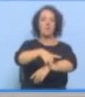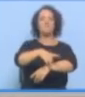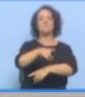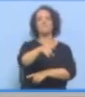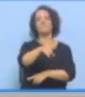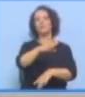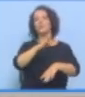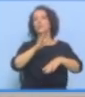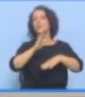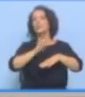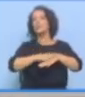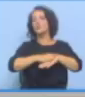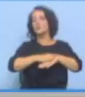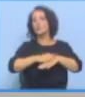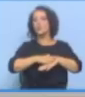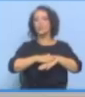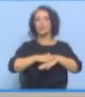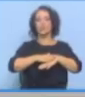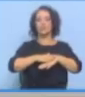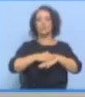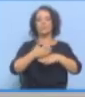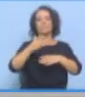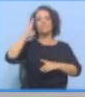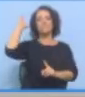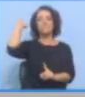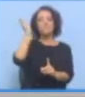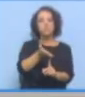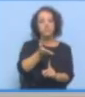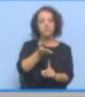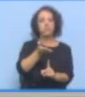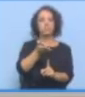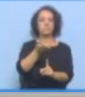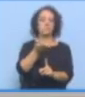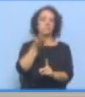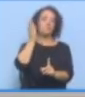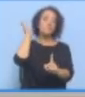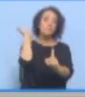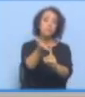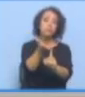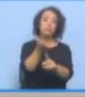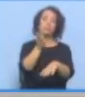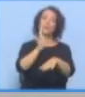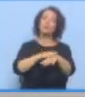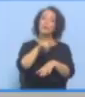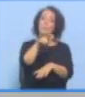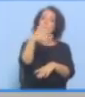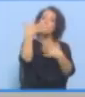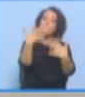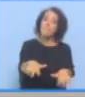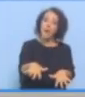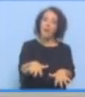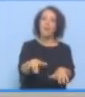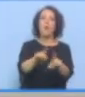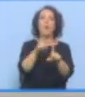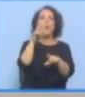consequência de portanto, um castigo, consequência de algum mal cometido, um mal